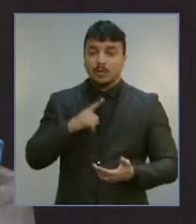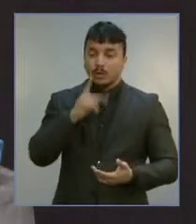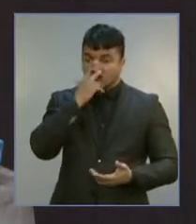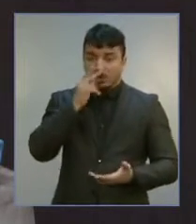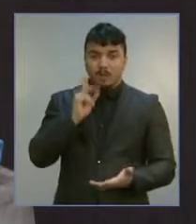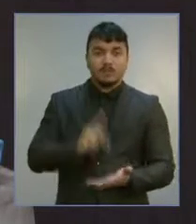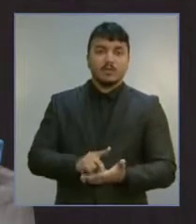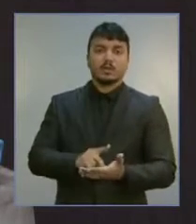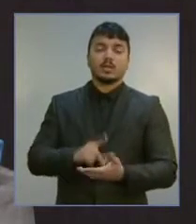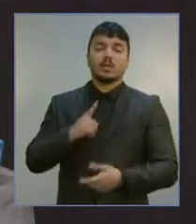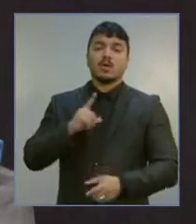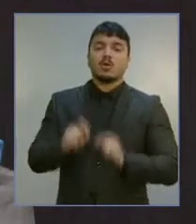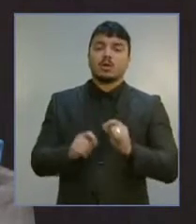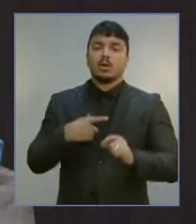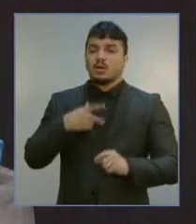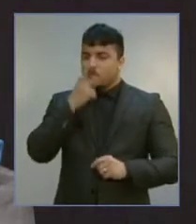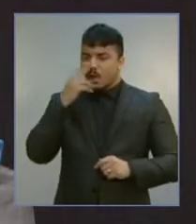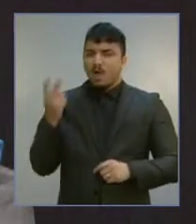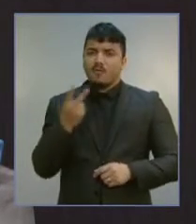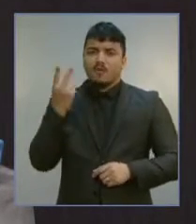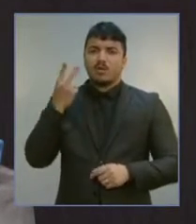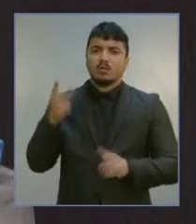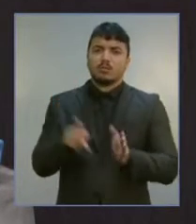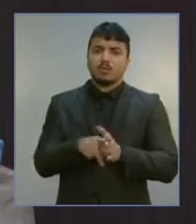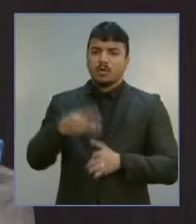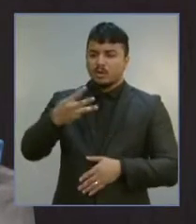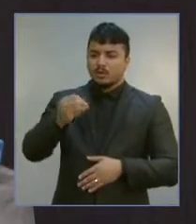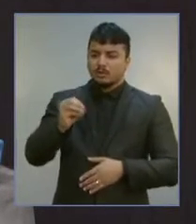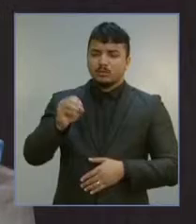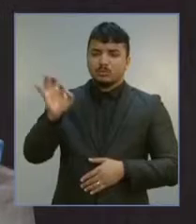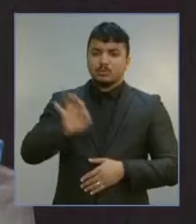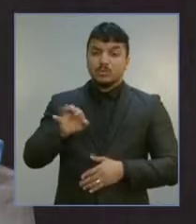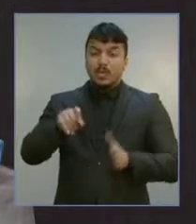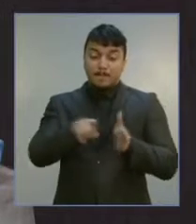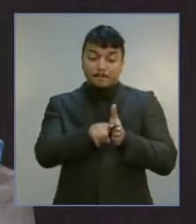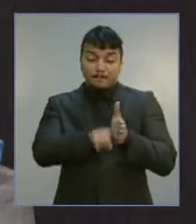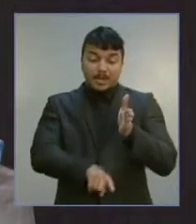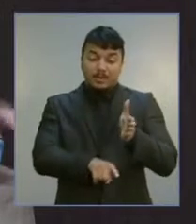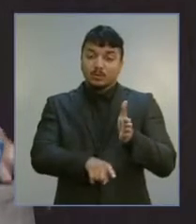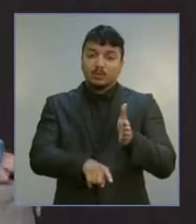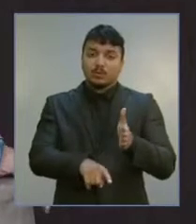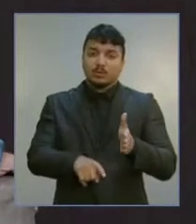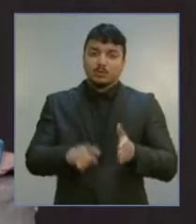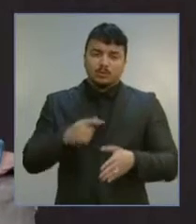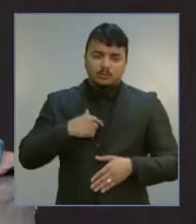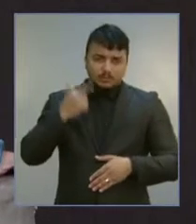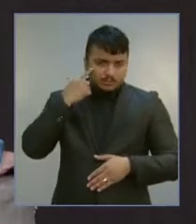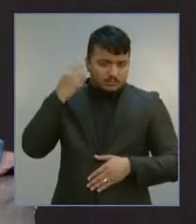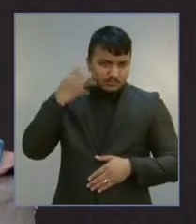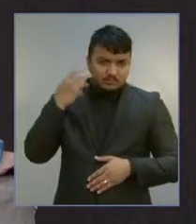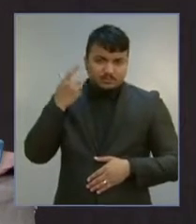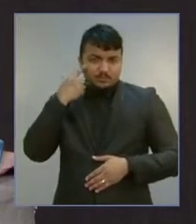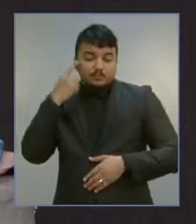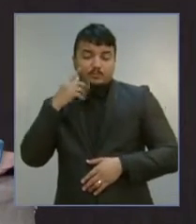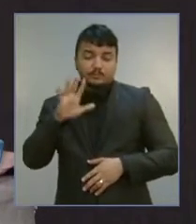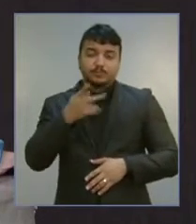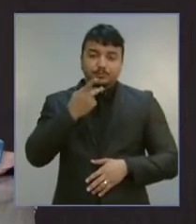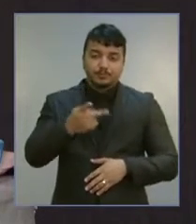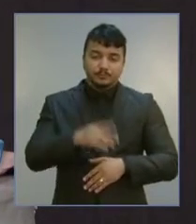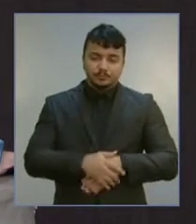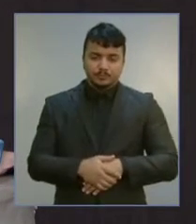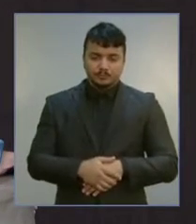prática está se falando de um valor 30% a menos para quem está no rádio agora isso quer dizer que você